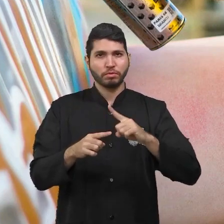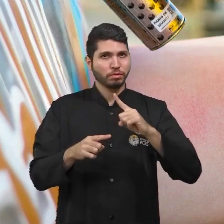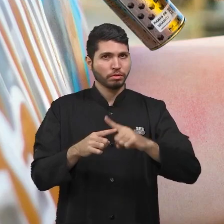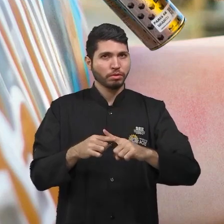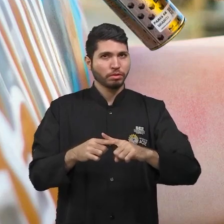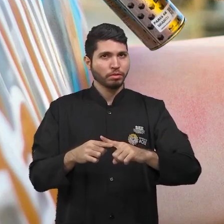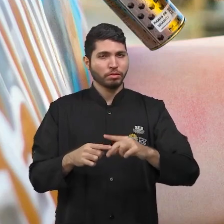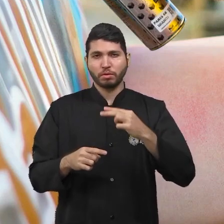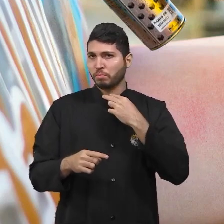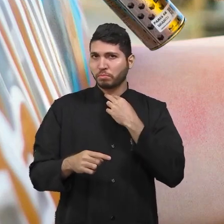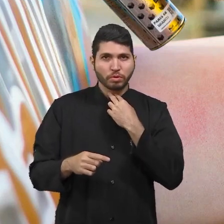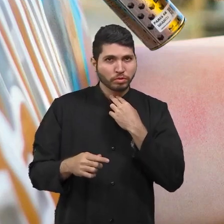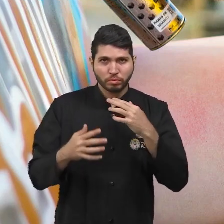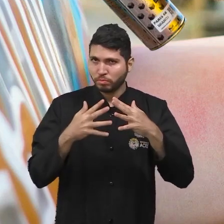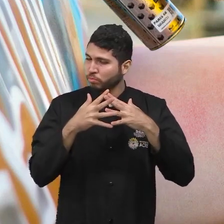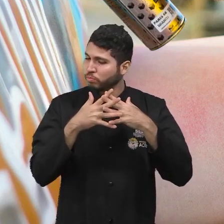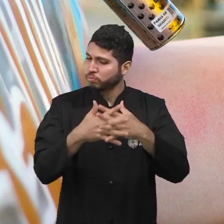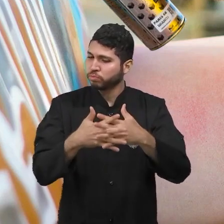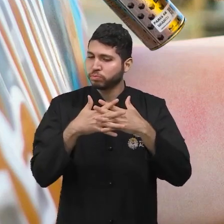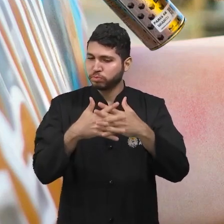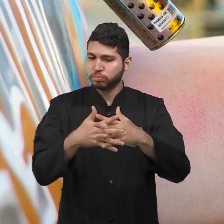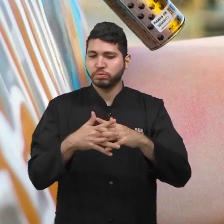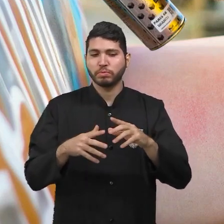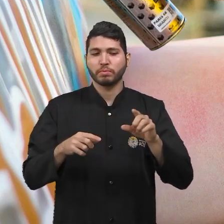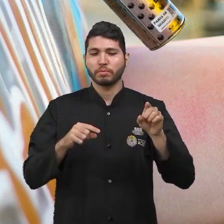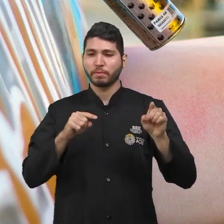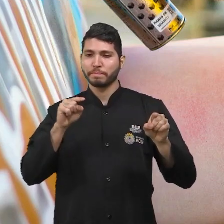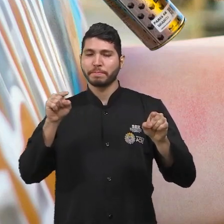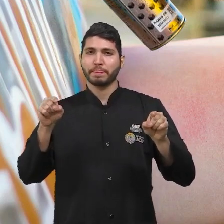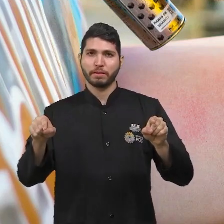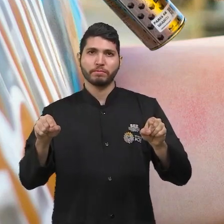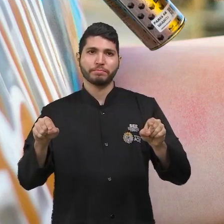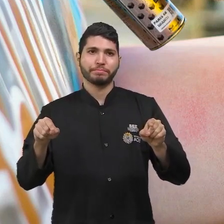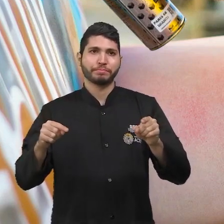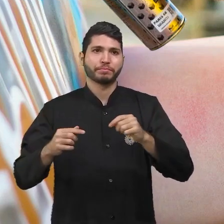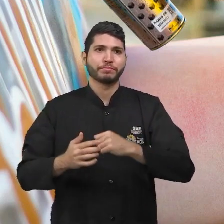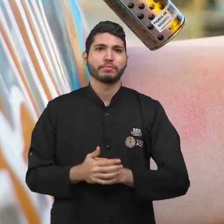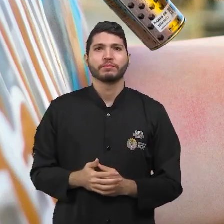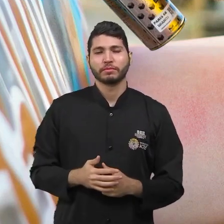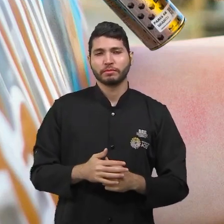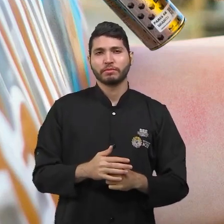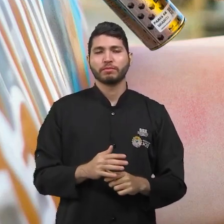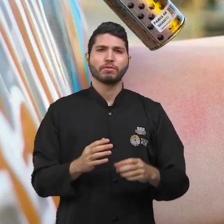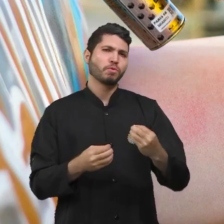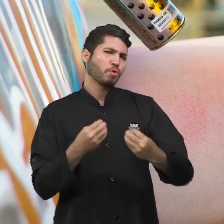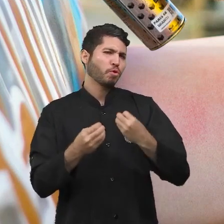a pichação. Então, ele é considerado legal quando ele é criado,